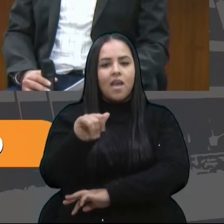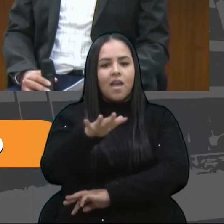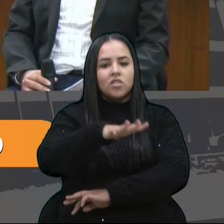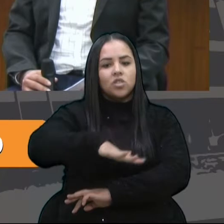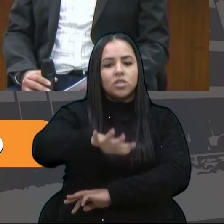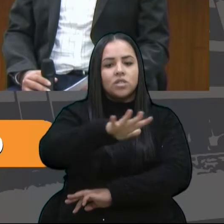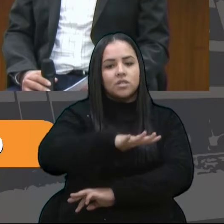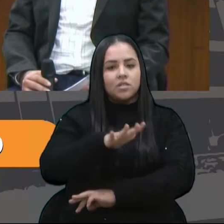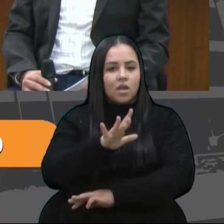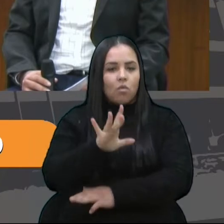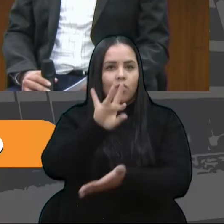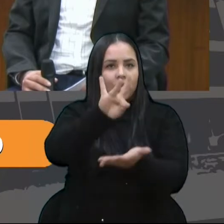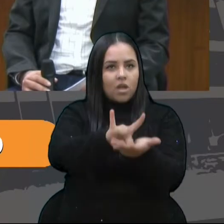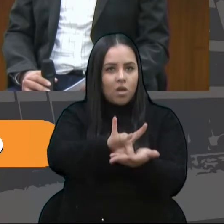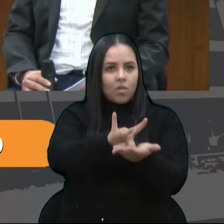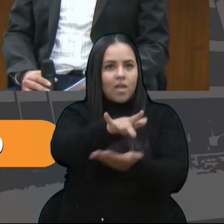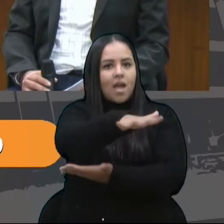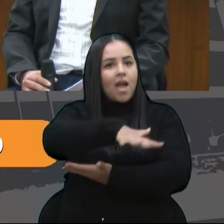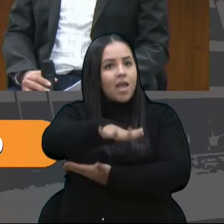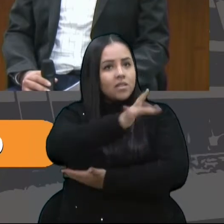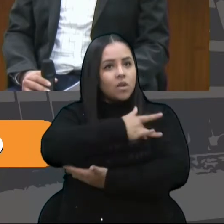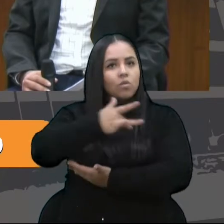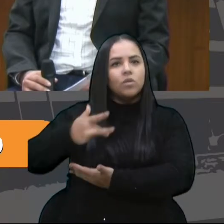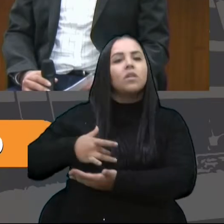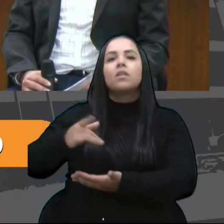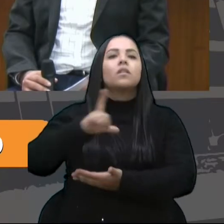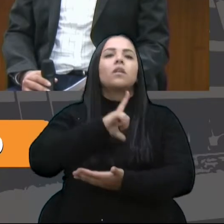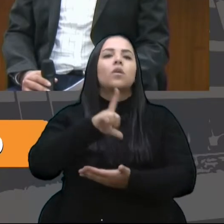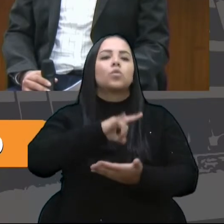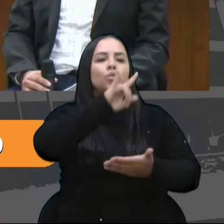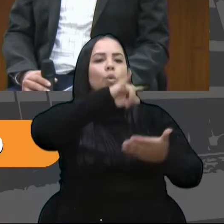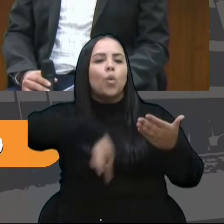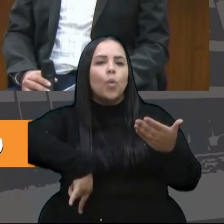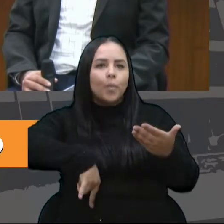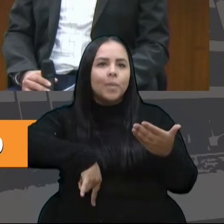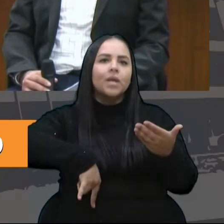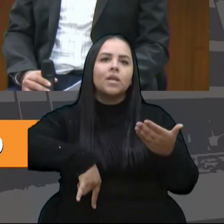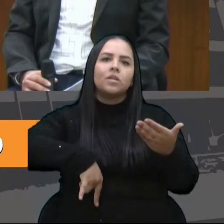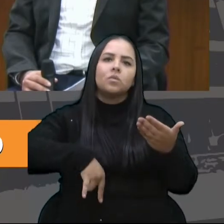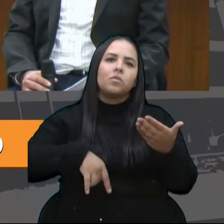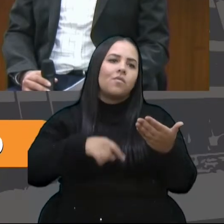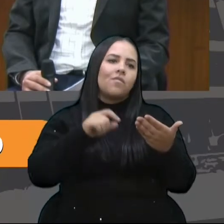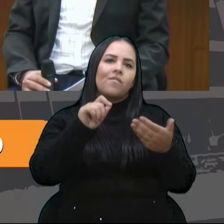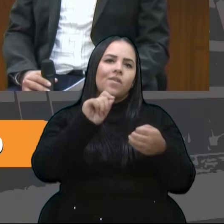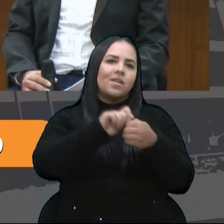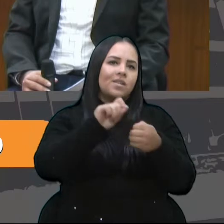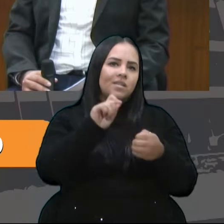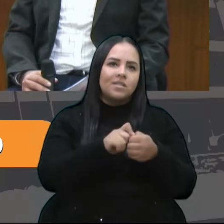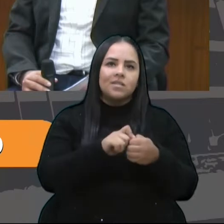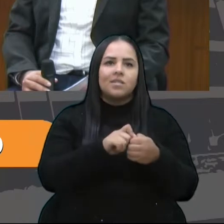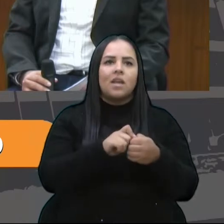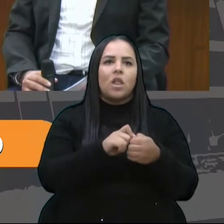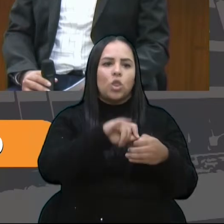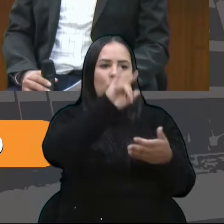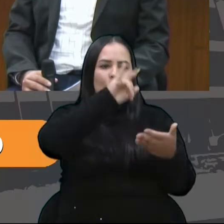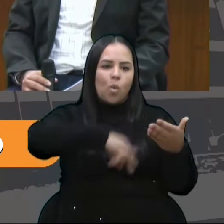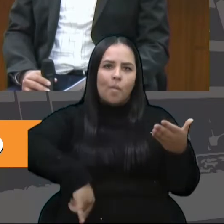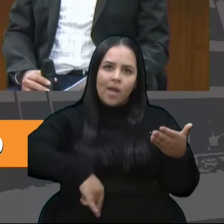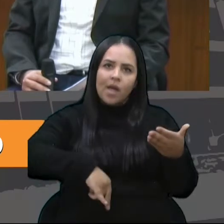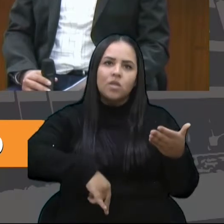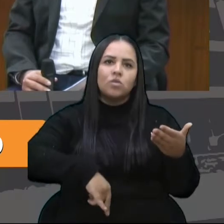saúde, eles emitem pareceres, eles emitem relatórios,